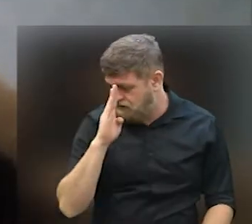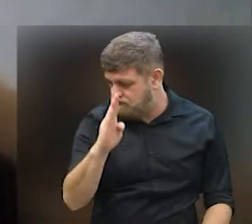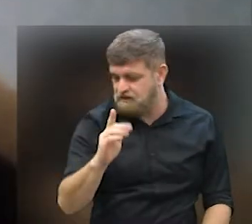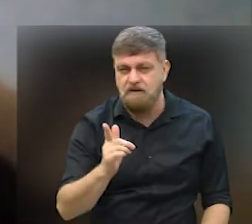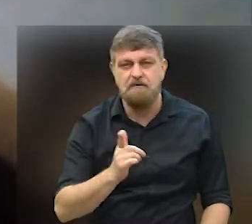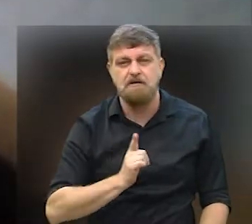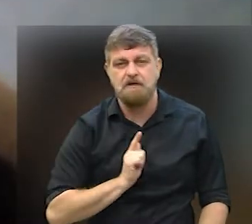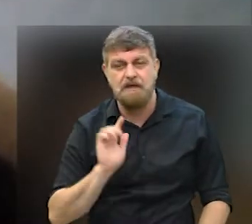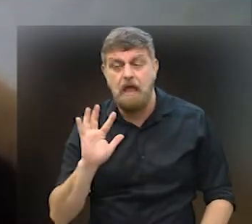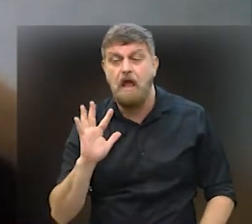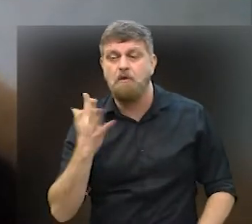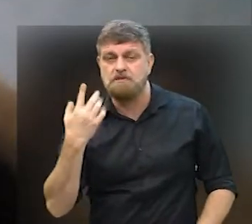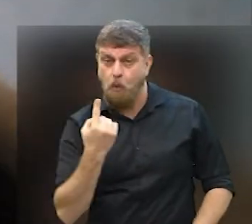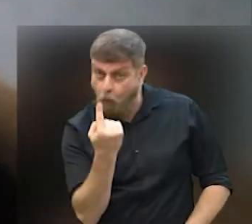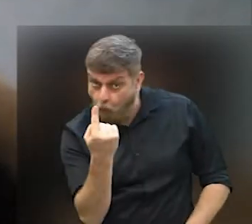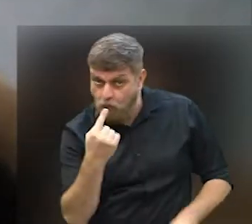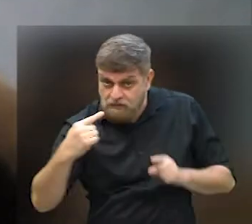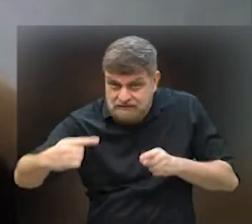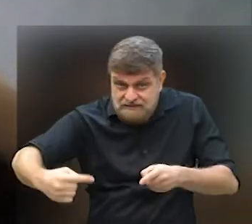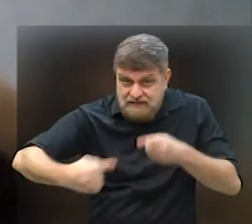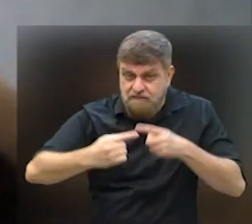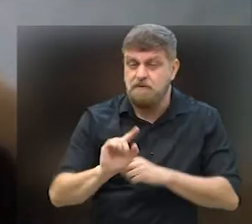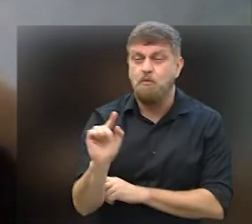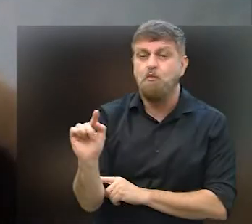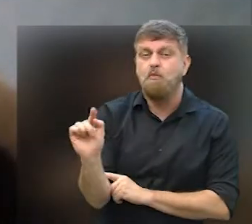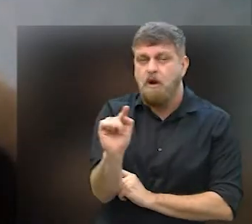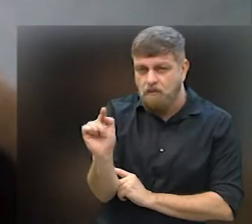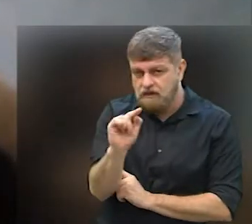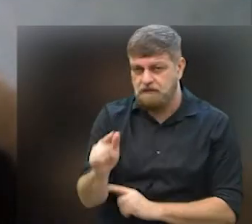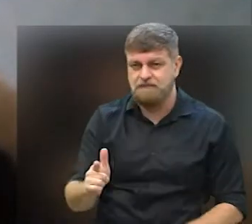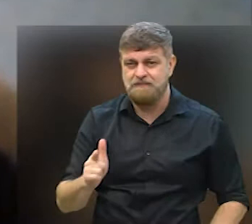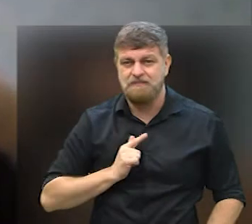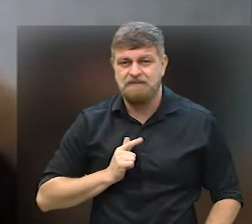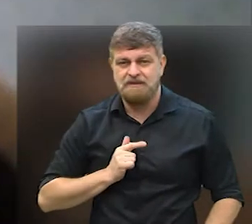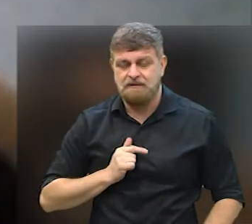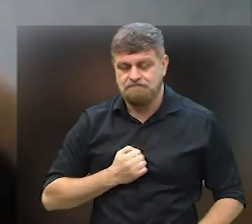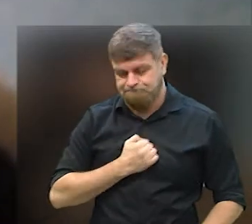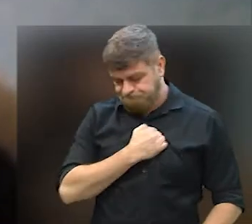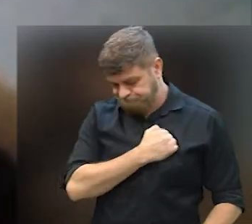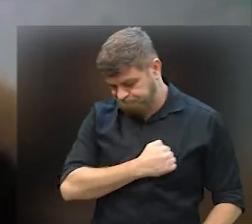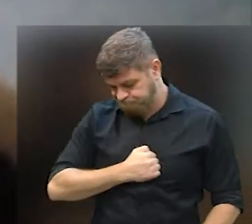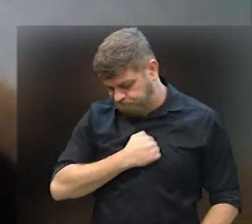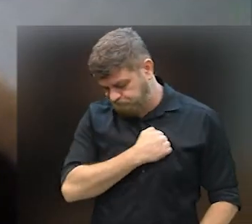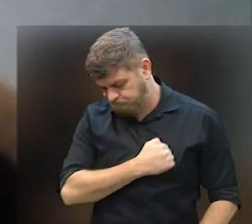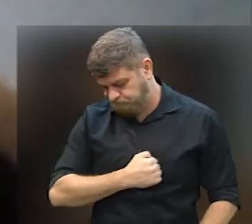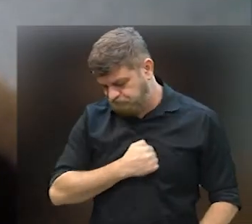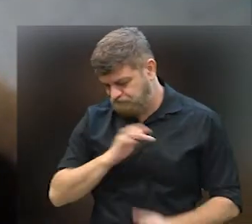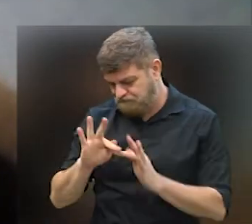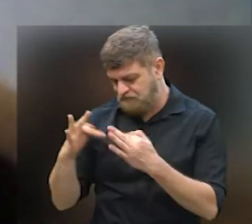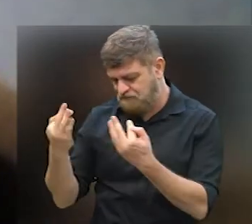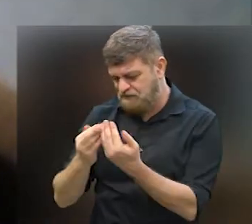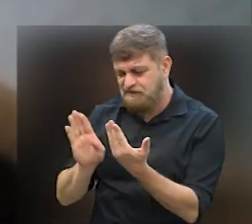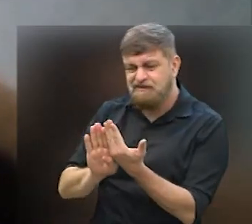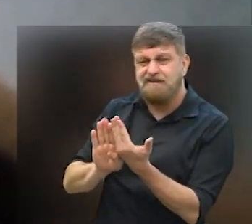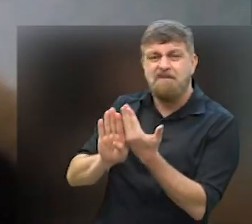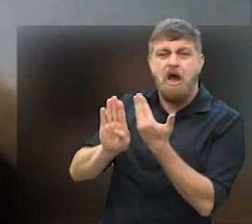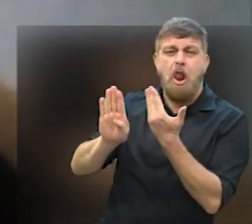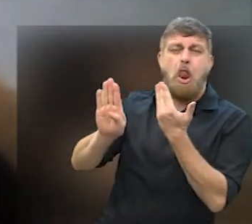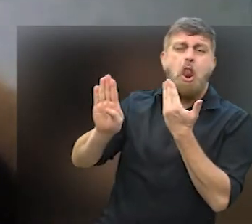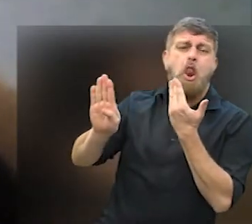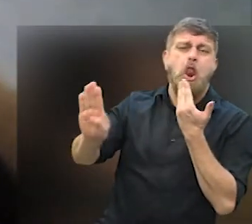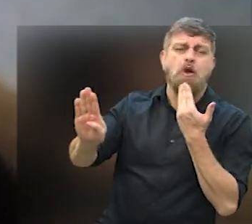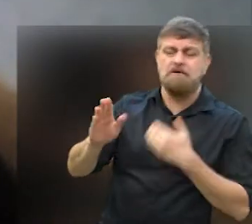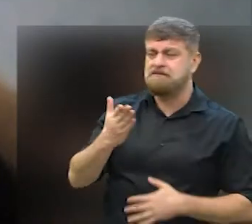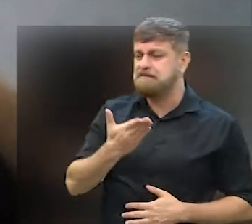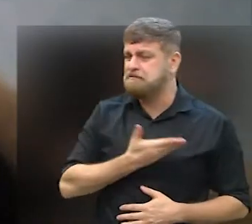que eu tive ali, um deles, na verdade, foi a questão afetiva. Tanto tempo longe da família, tanto